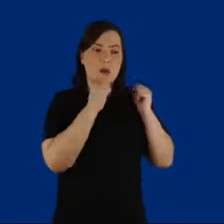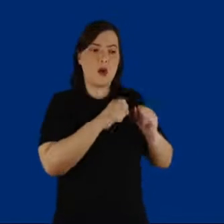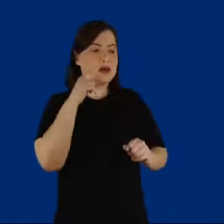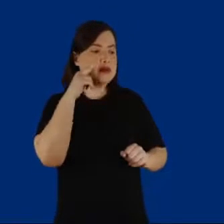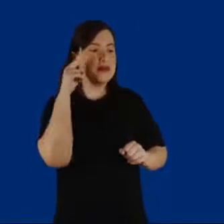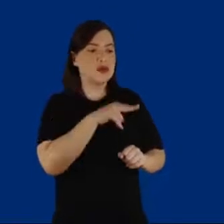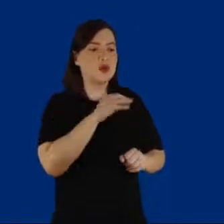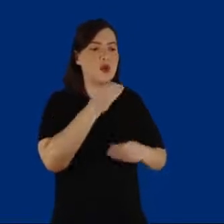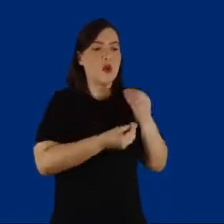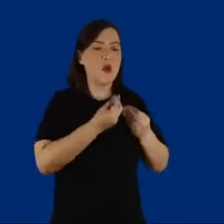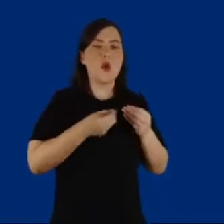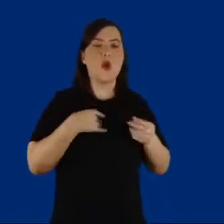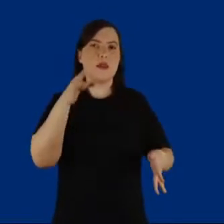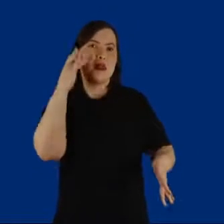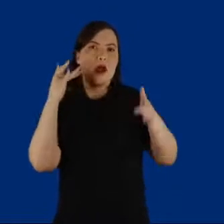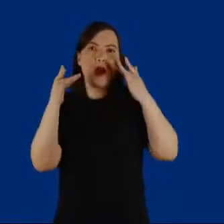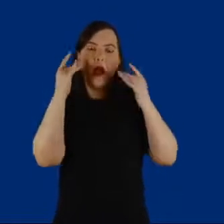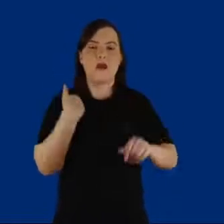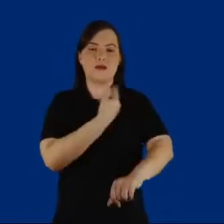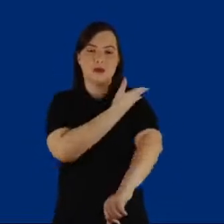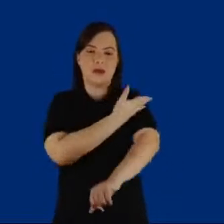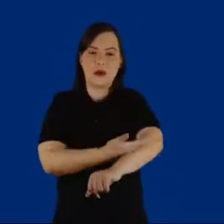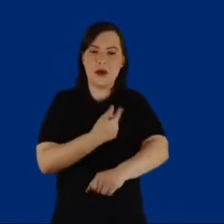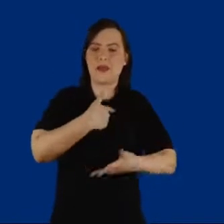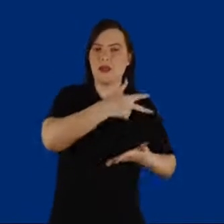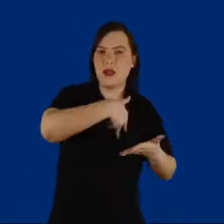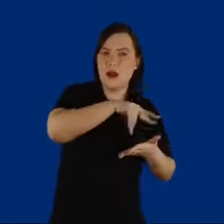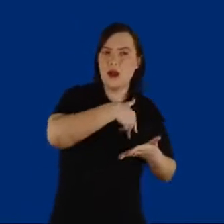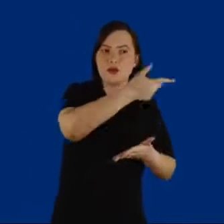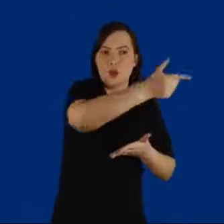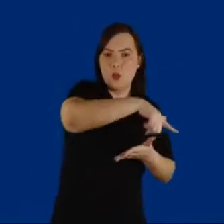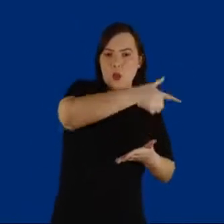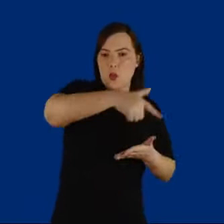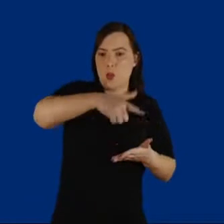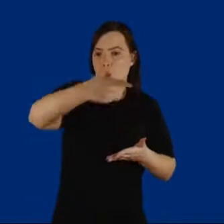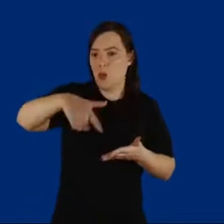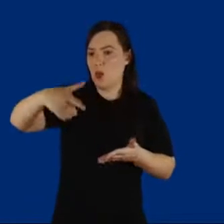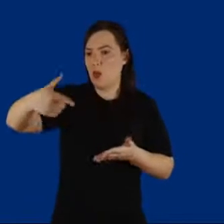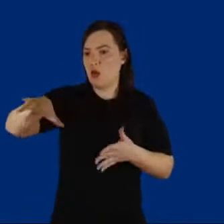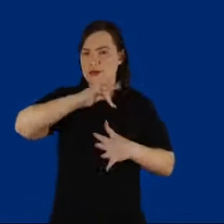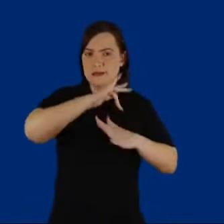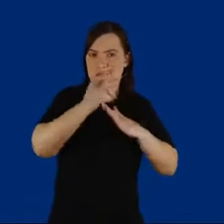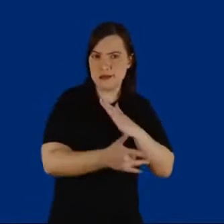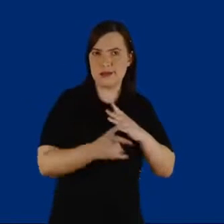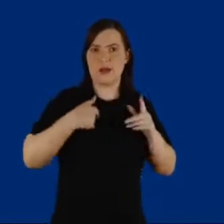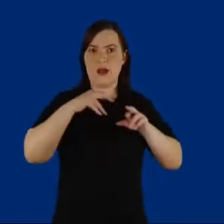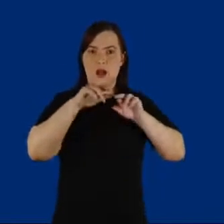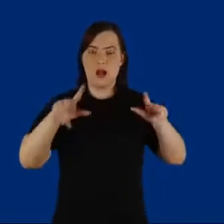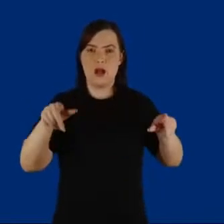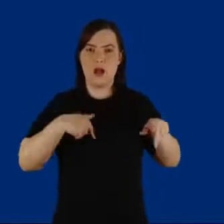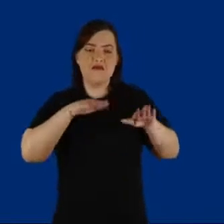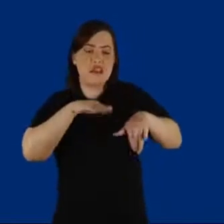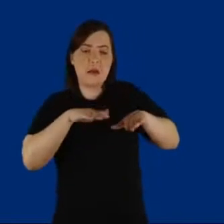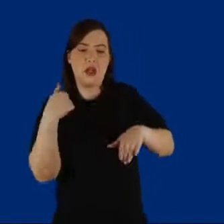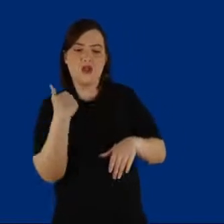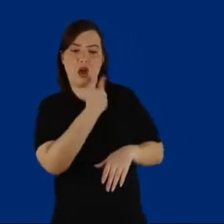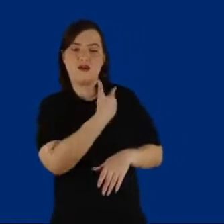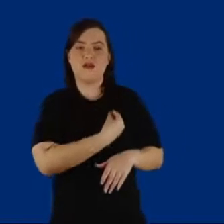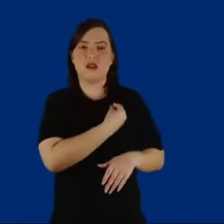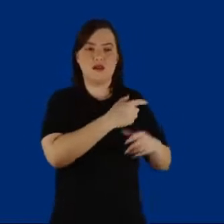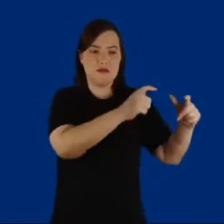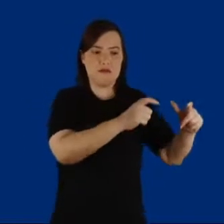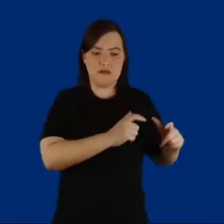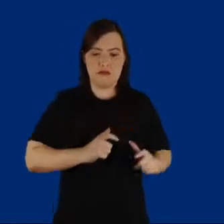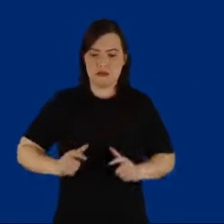do teatro, ritual, dança e tantos canais diferentes. Depende de onde nós vivemos no mundo e